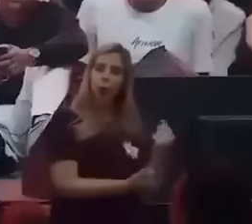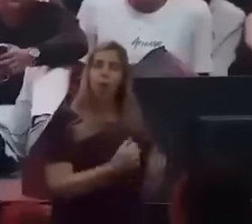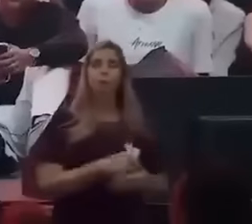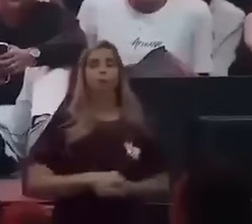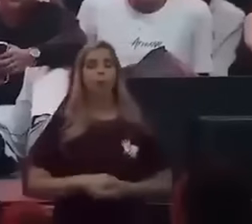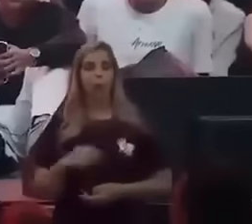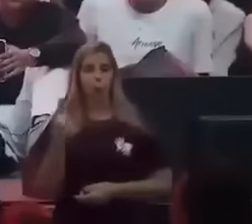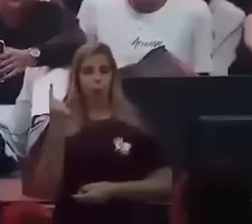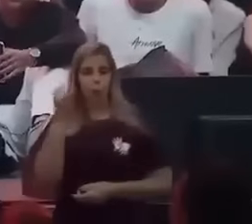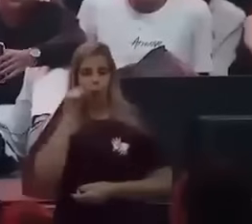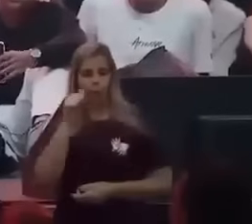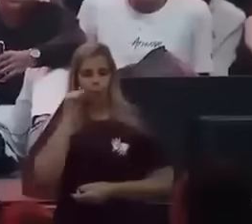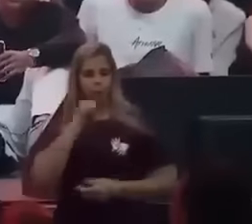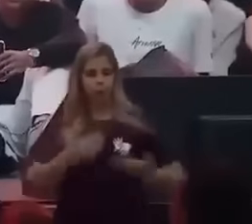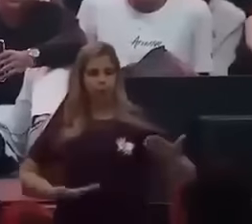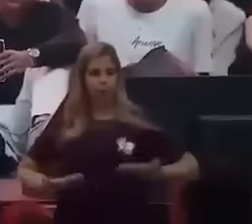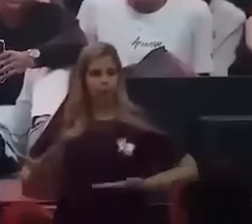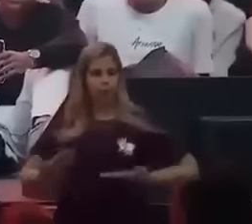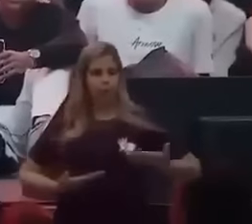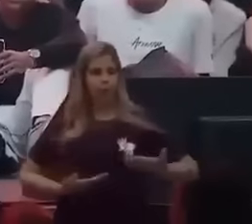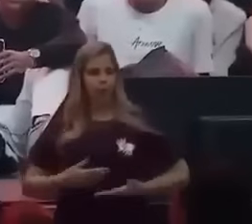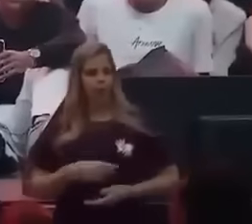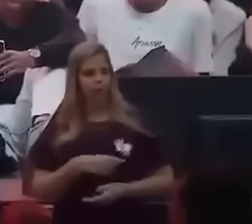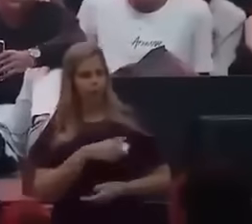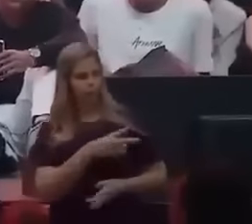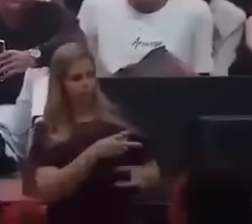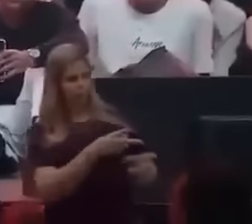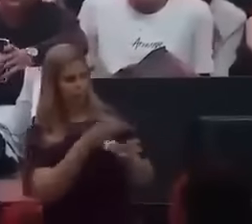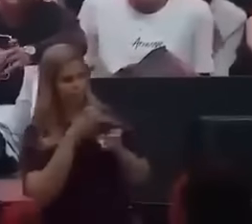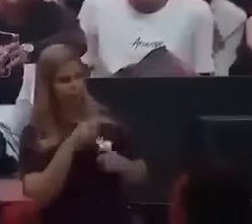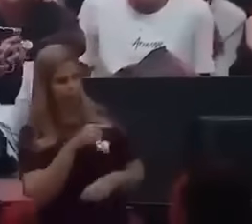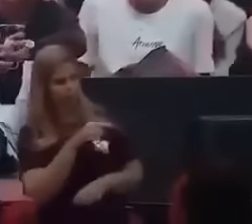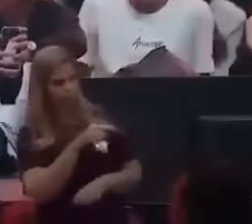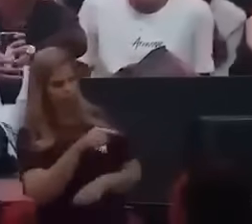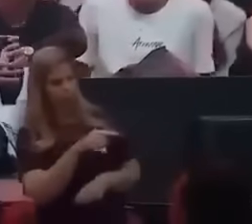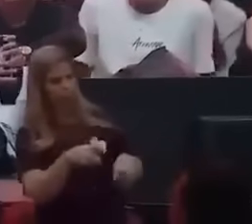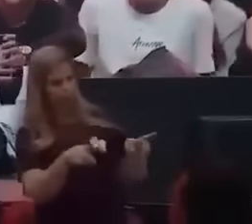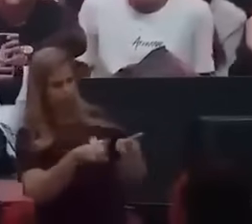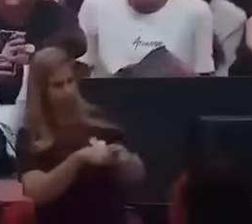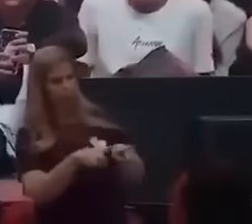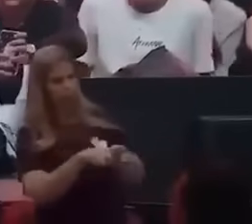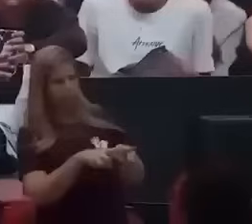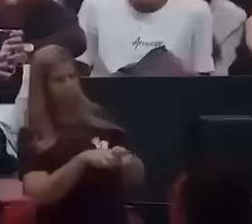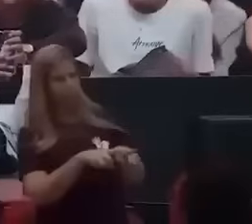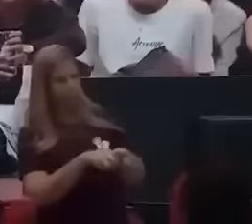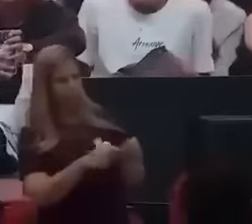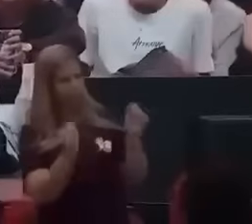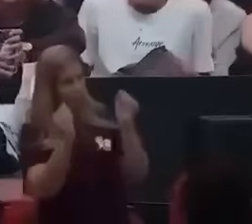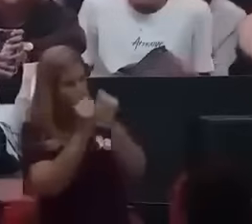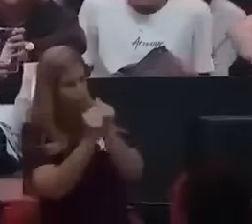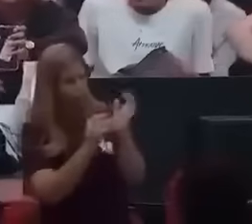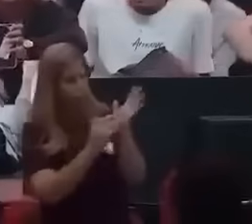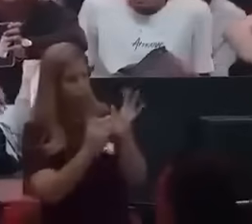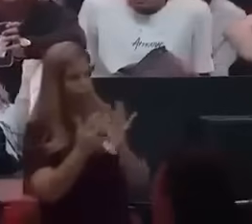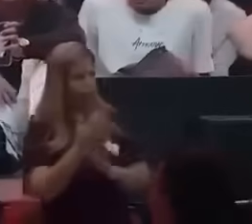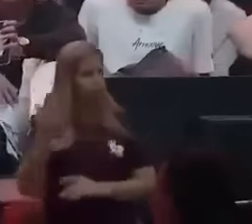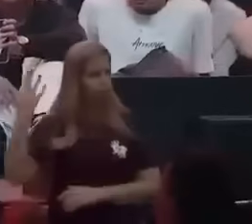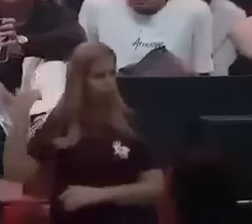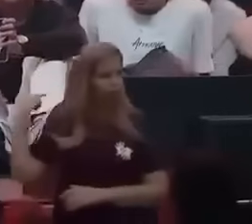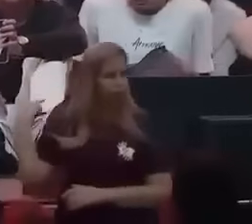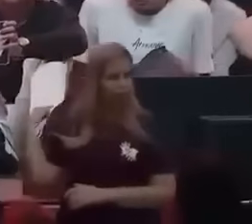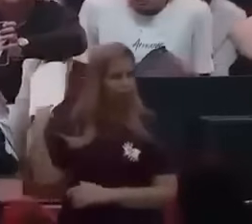olha bem para ele, o reconhece, e diz: tu também estavas com ele, o